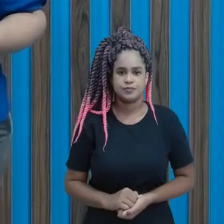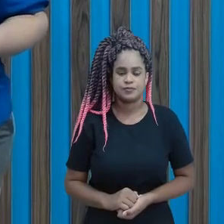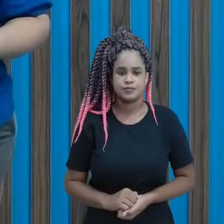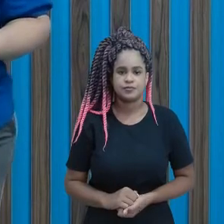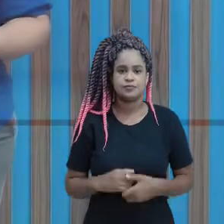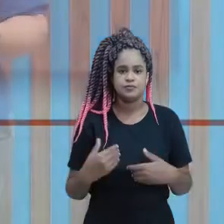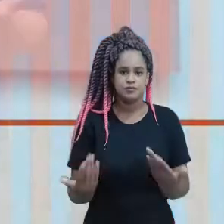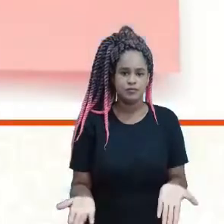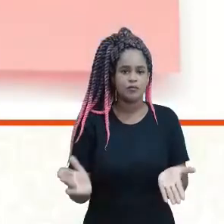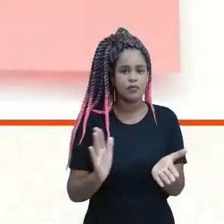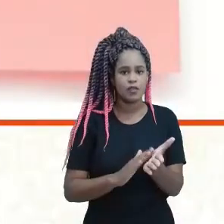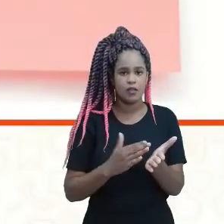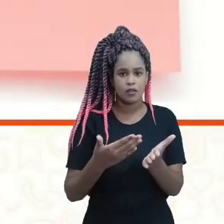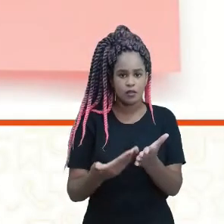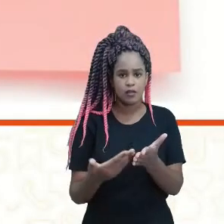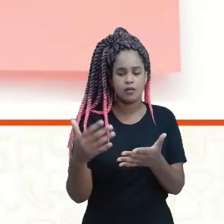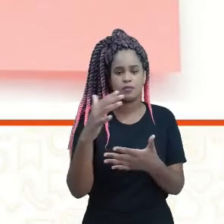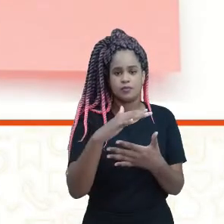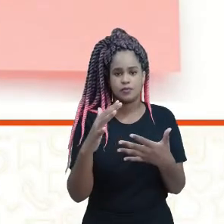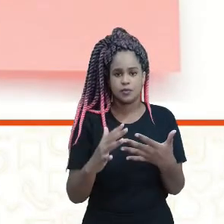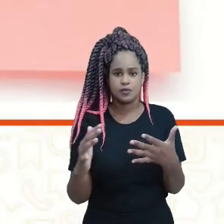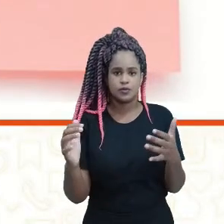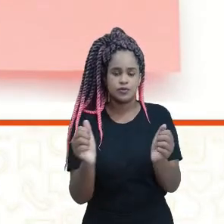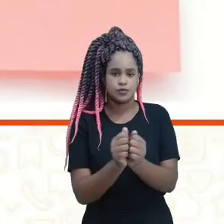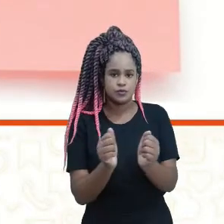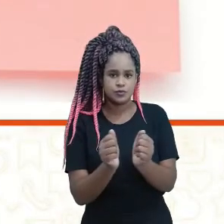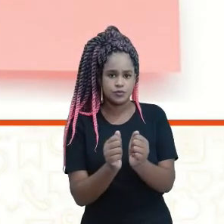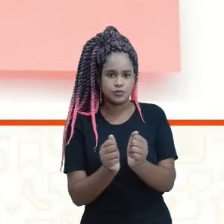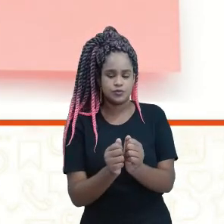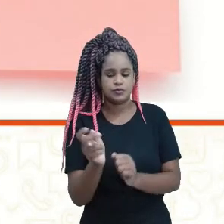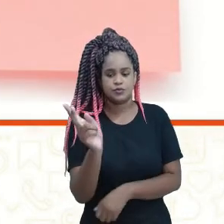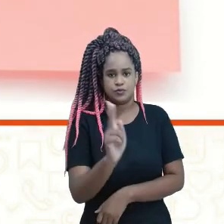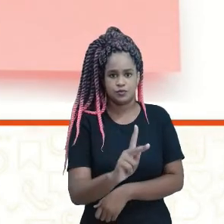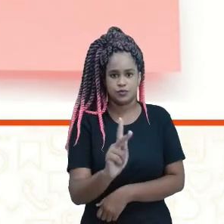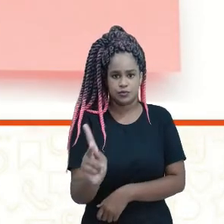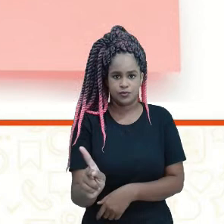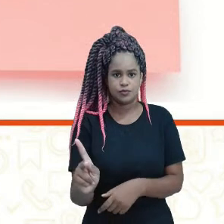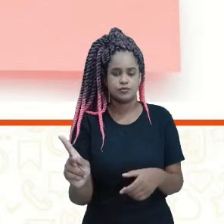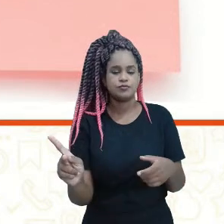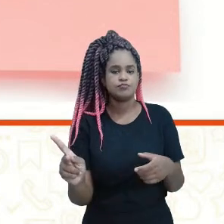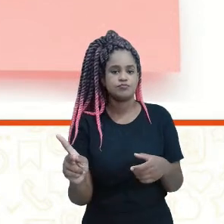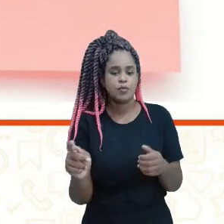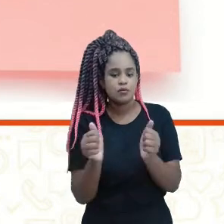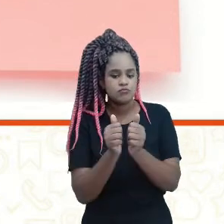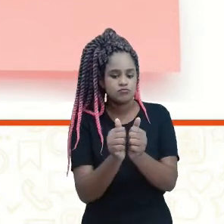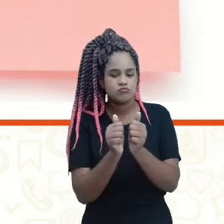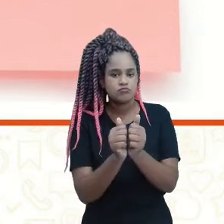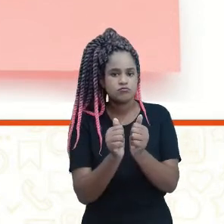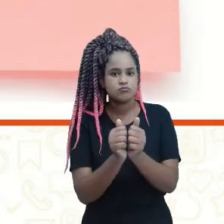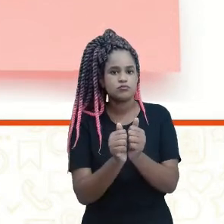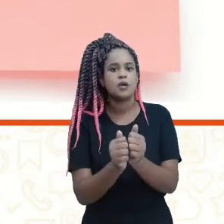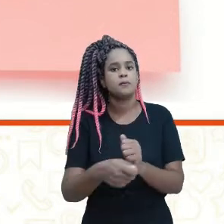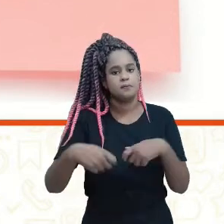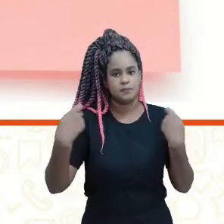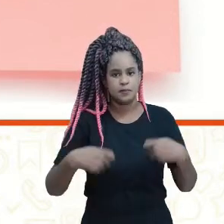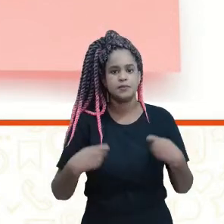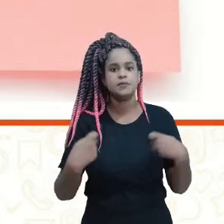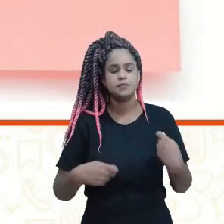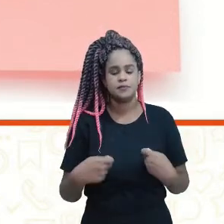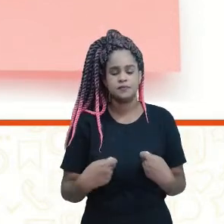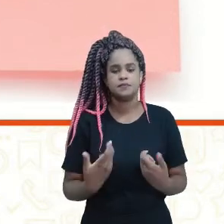Esse intérprete, essa parceria, não é, do intérprete de Libras e o professor, ela é uma parceria